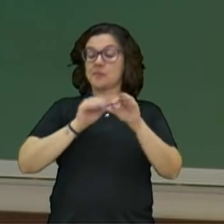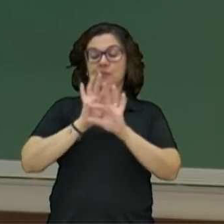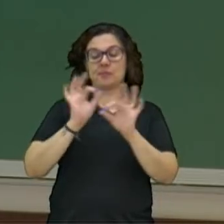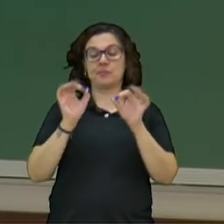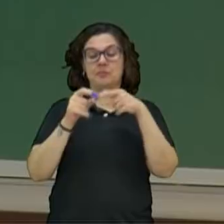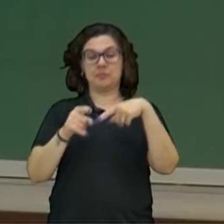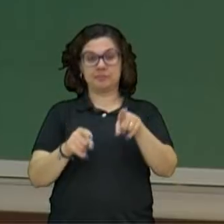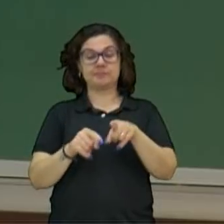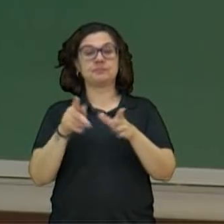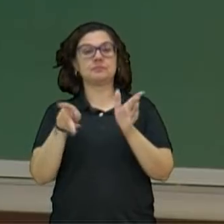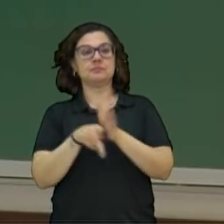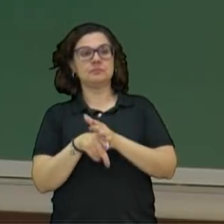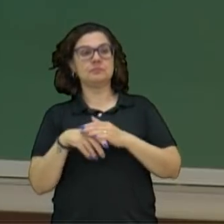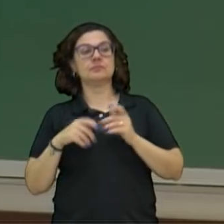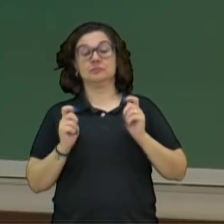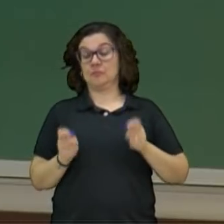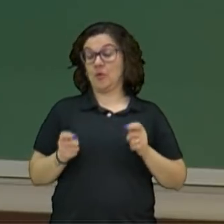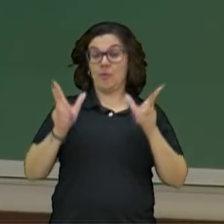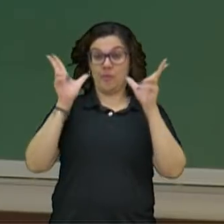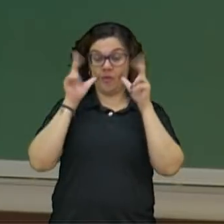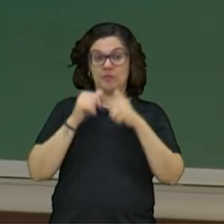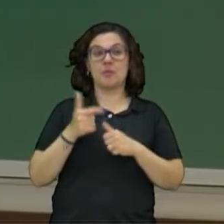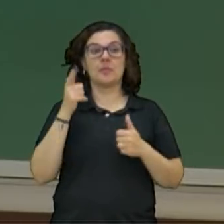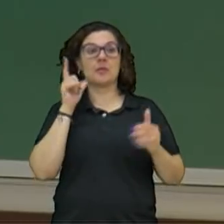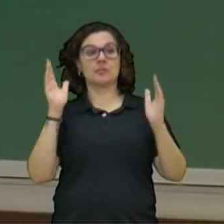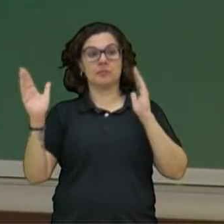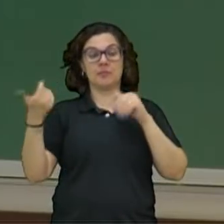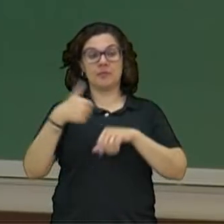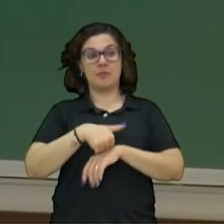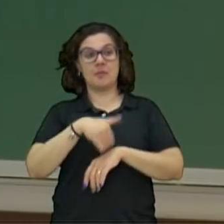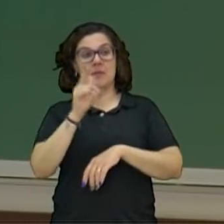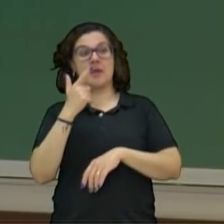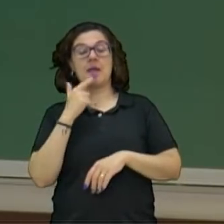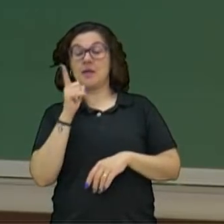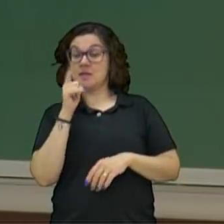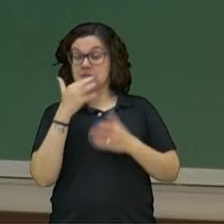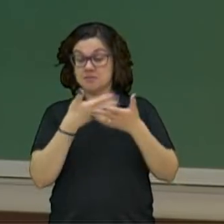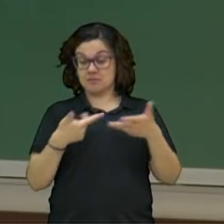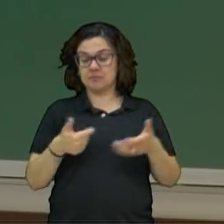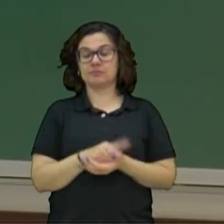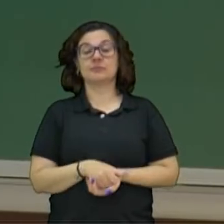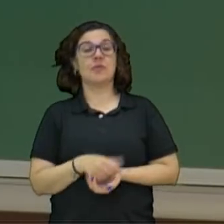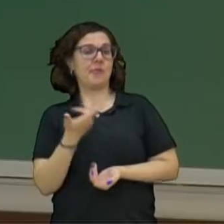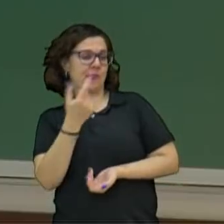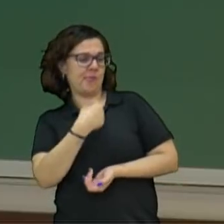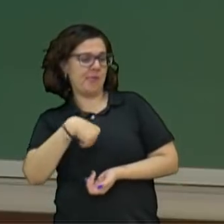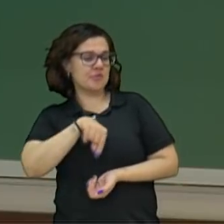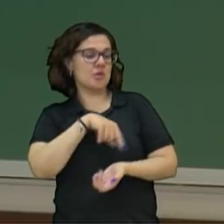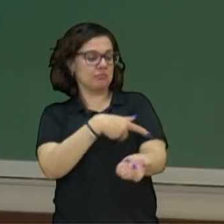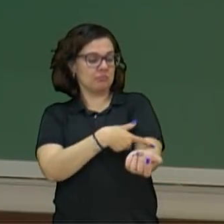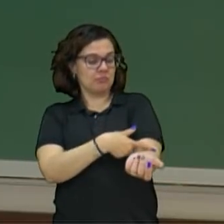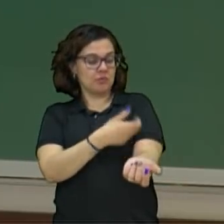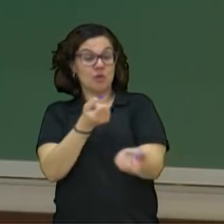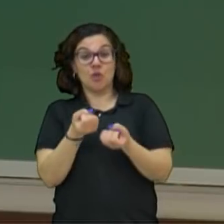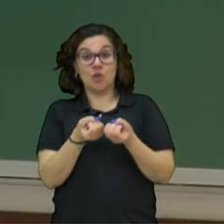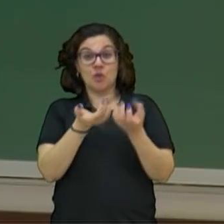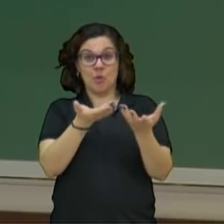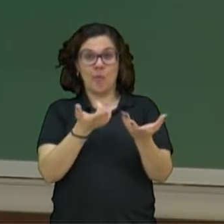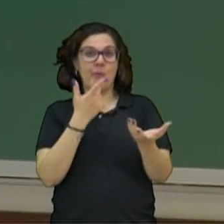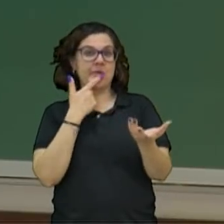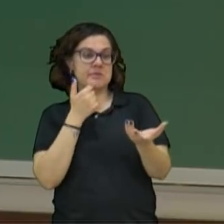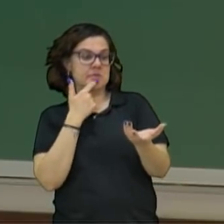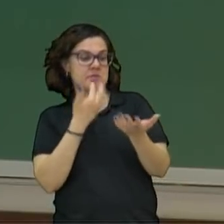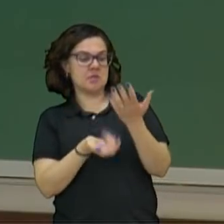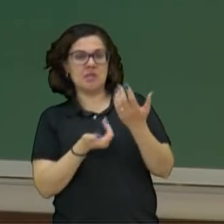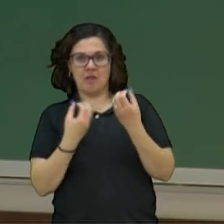sangue novamente. Tem que haver esse tempo para que ele produza mais sangue, assim como uma pessoa, né? Se doar sangue, ela não vai doar todo